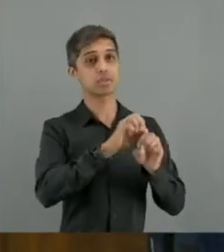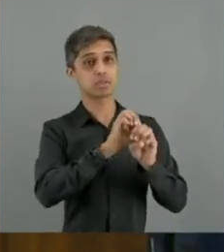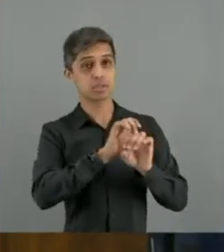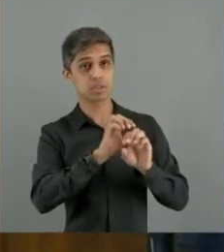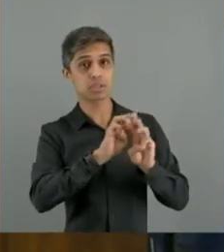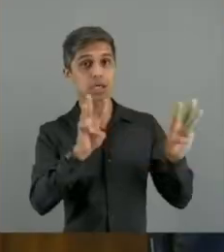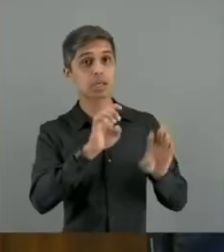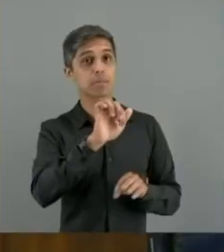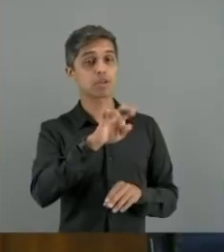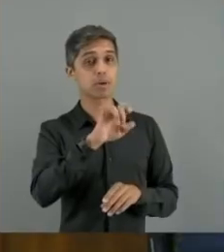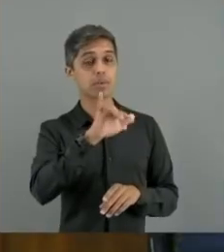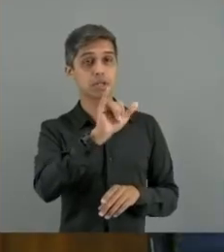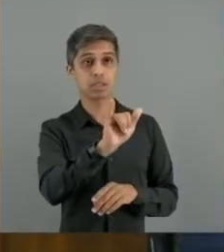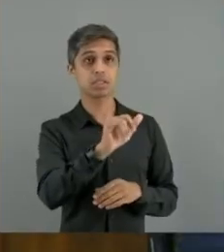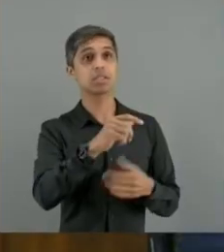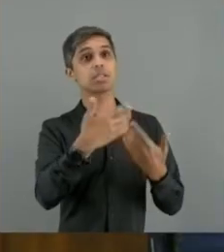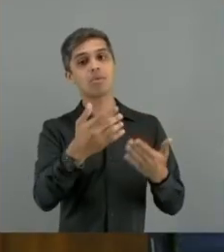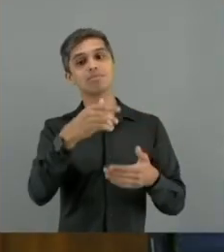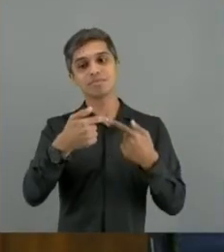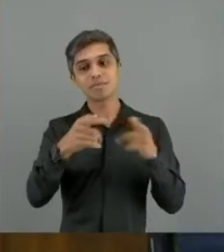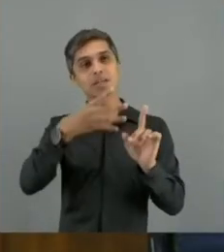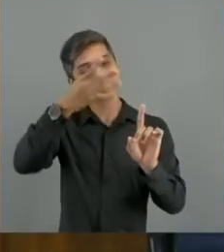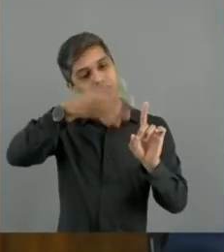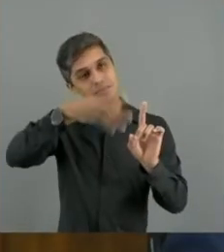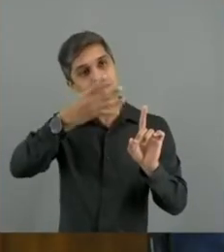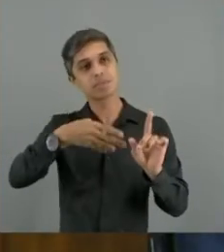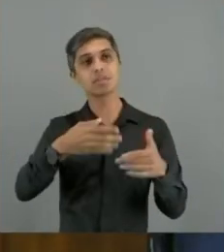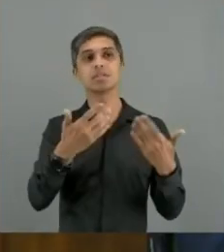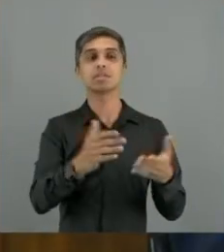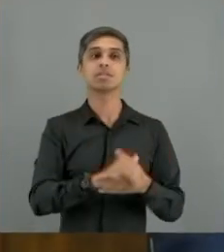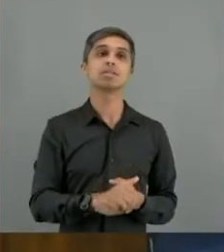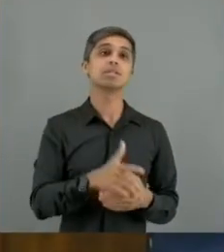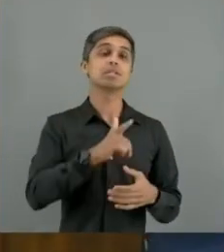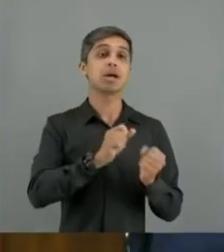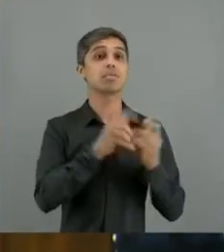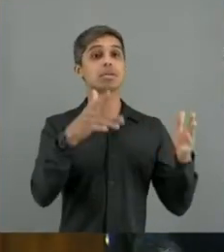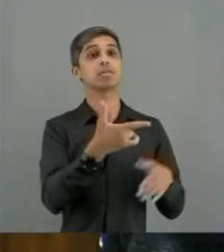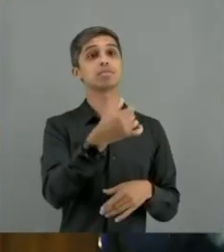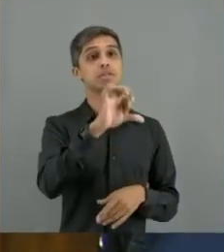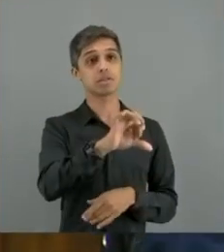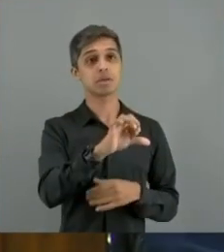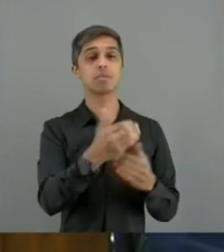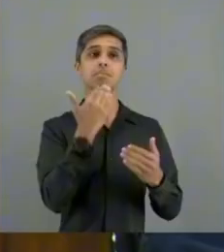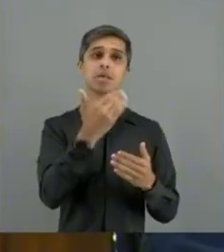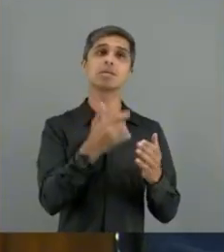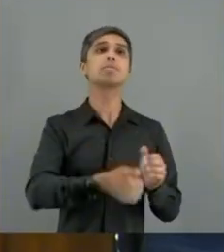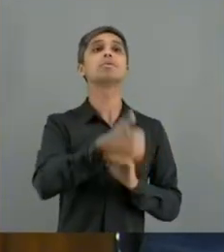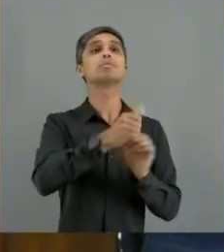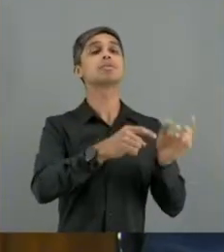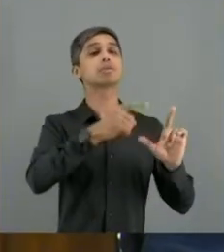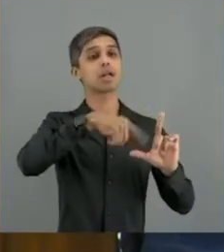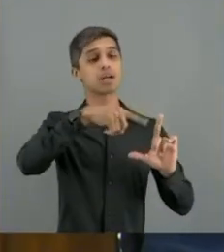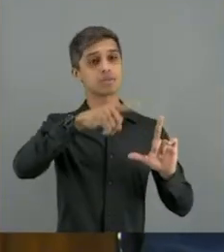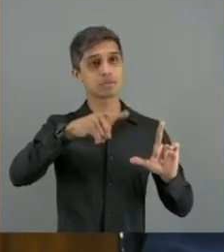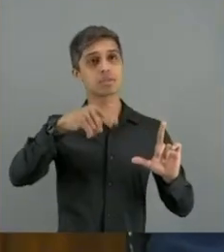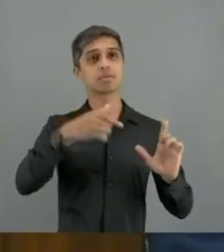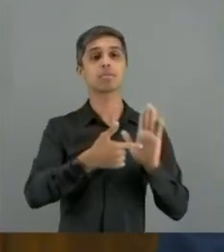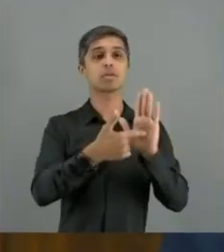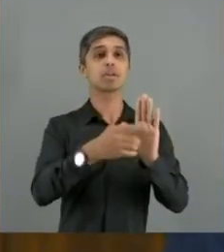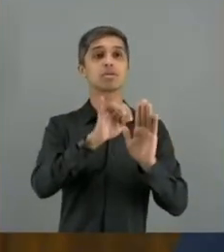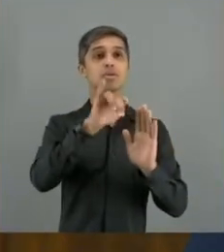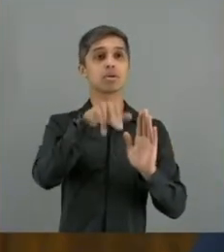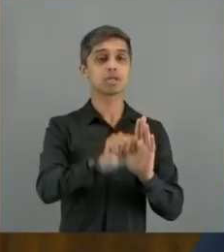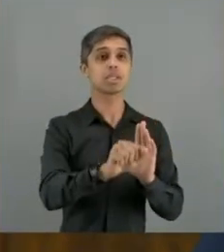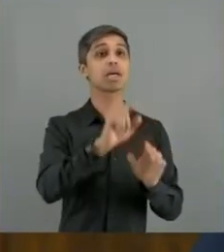que ocasionaram a abertura de um inquérito. Né? Houve uma explosão em 2019. Por favor, o primeiro gráfico para mostrar a doutora Tônia aqui, para